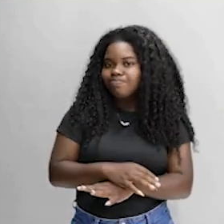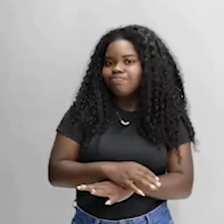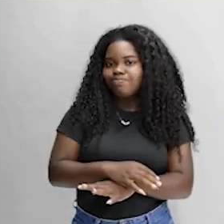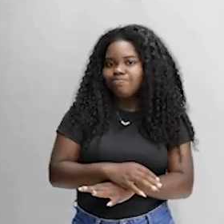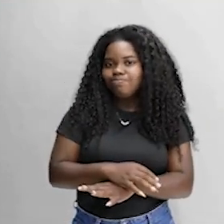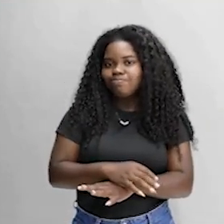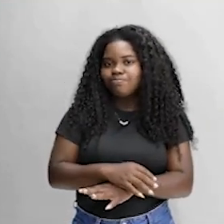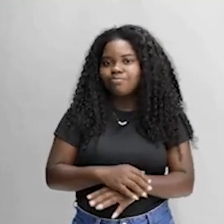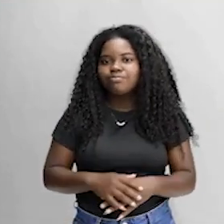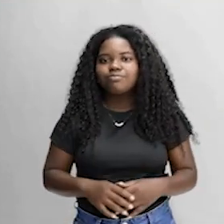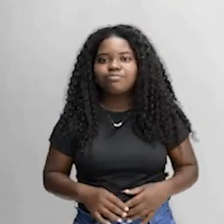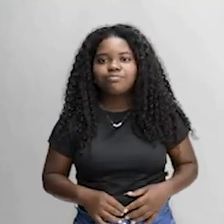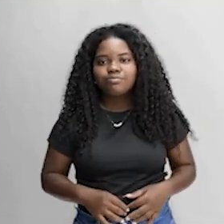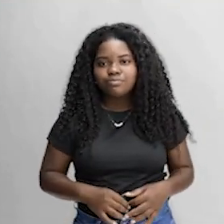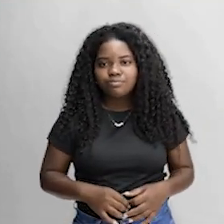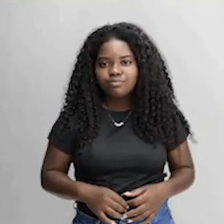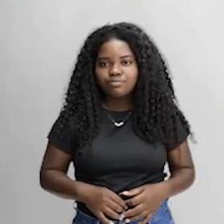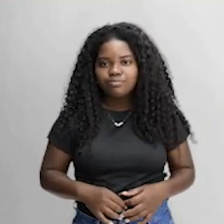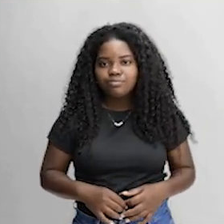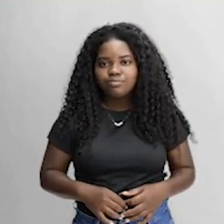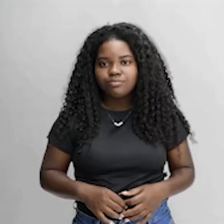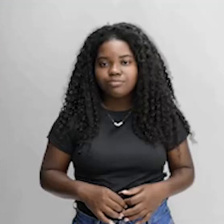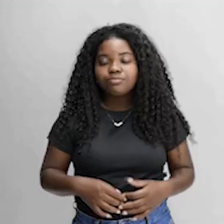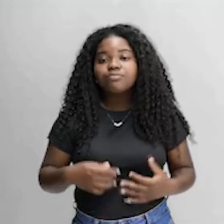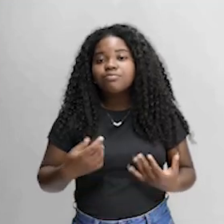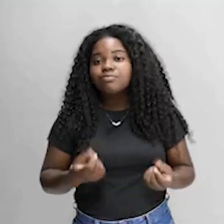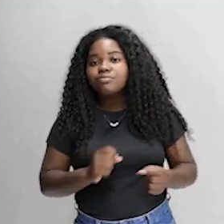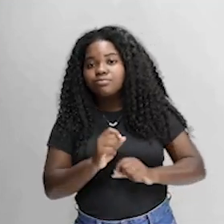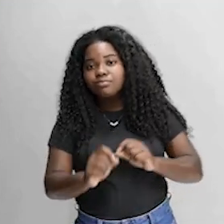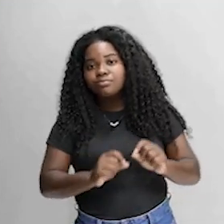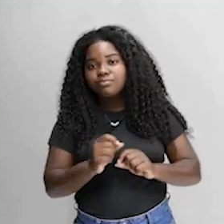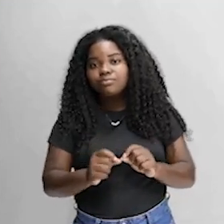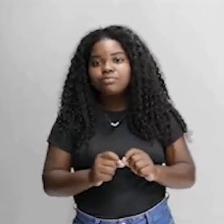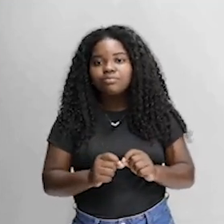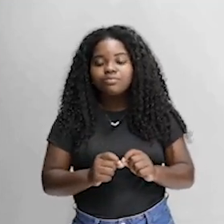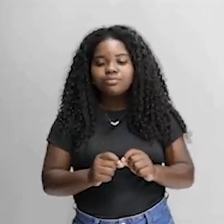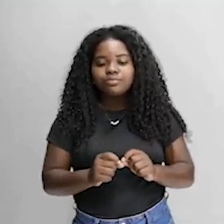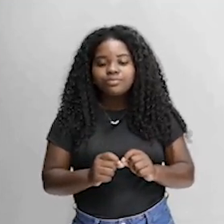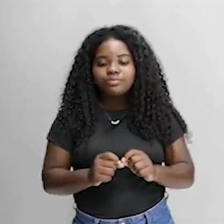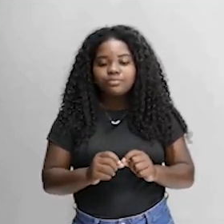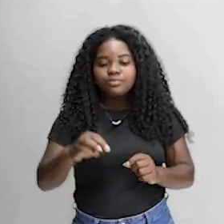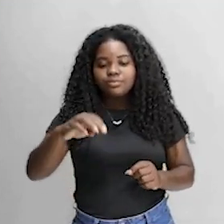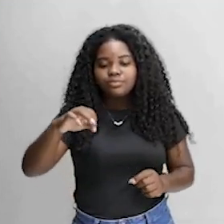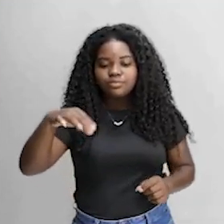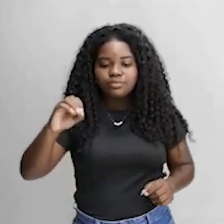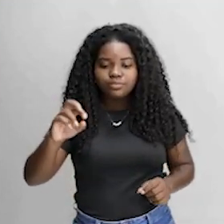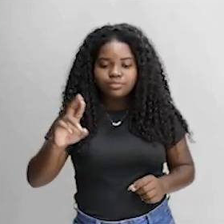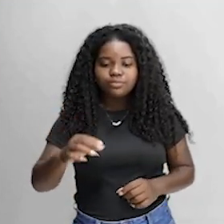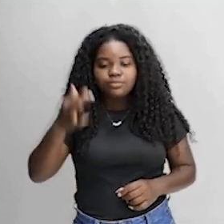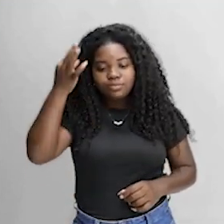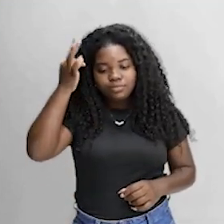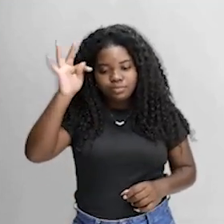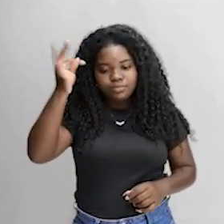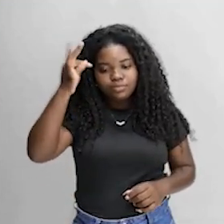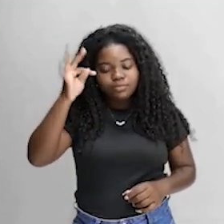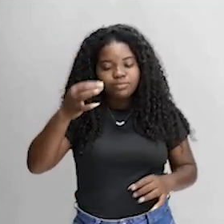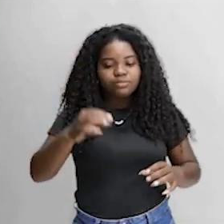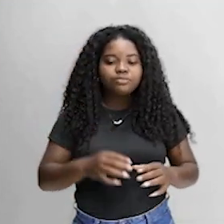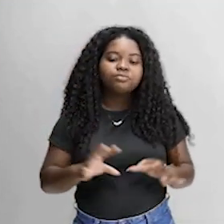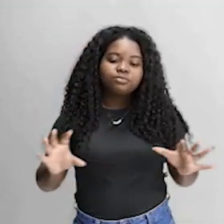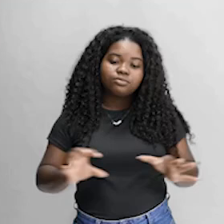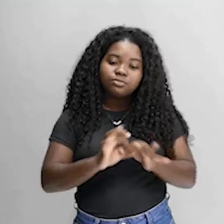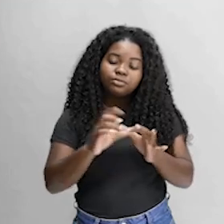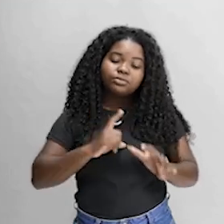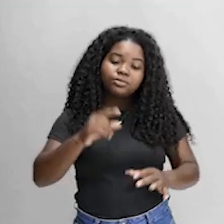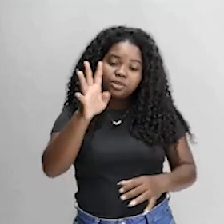extensão menor, dessa amplitude menor, deste posicionamento menor na teoria de conjuntos. E aí eu tenho uma tabela